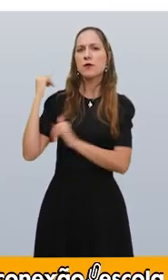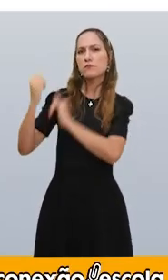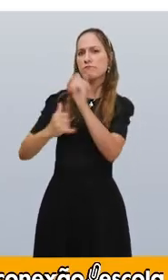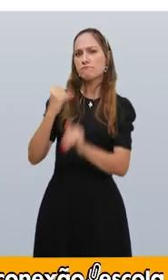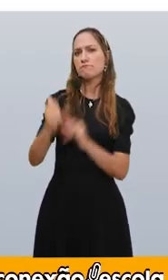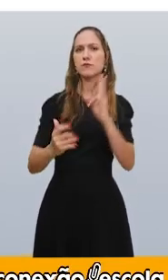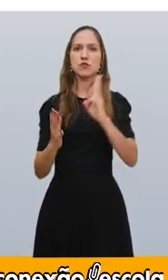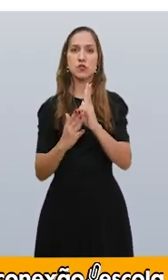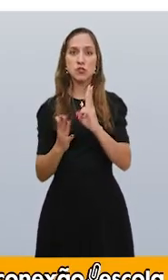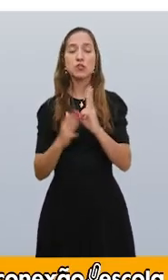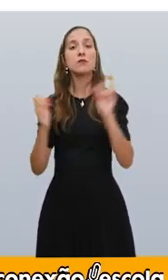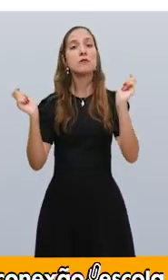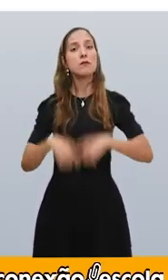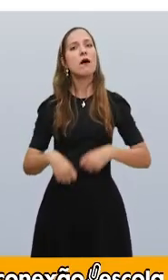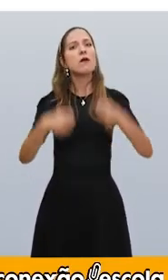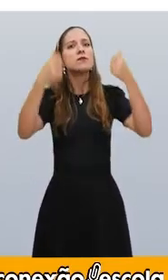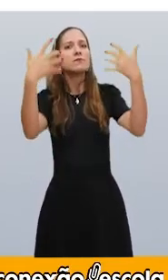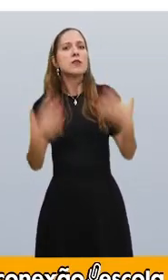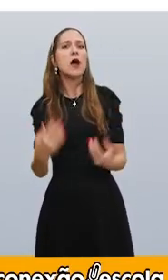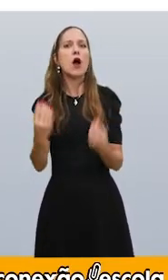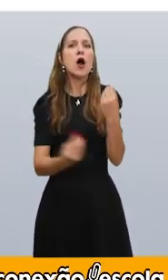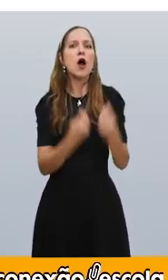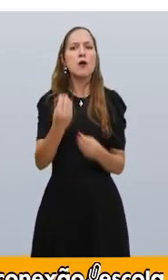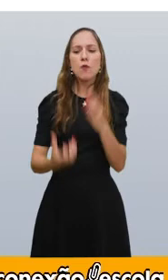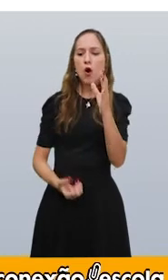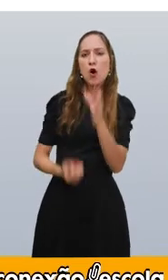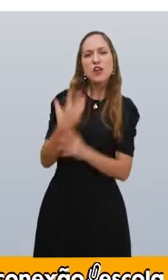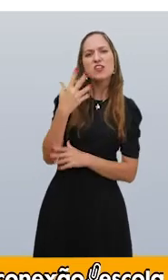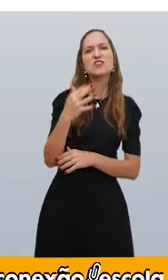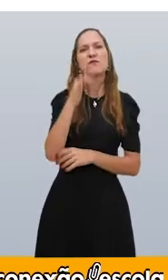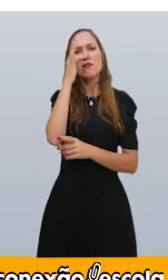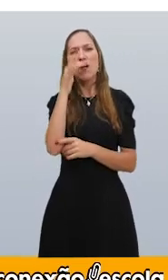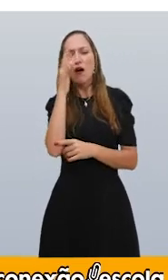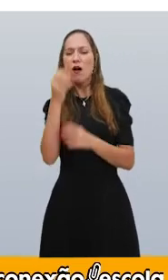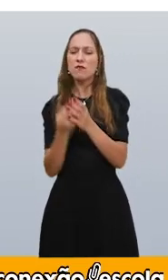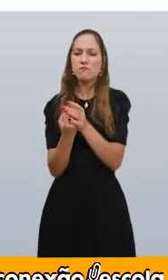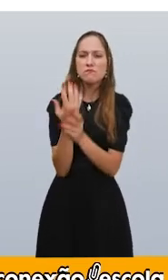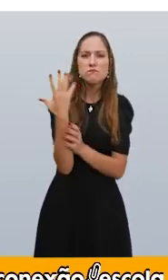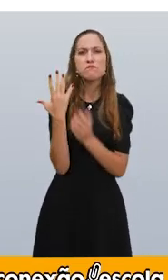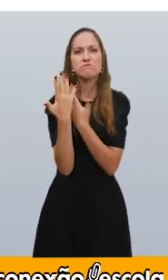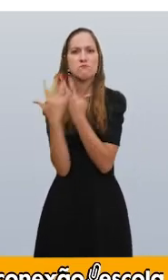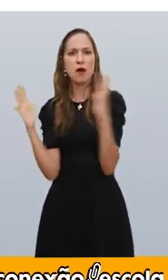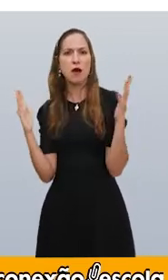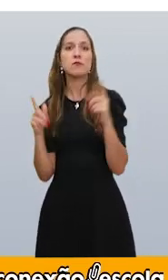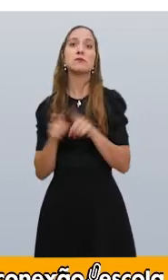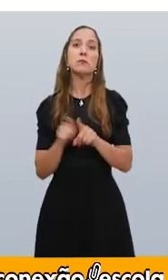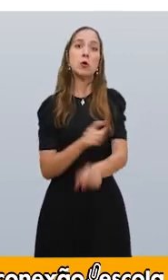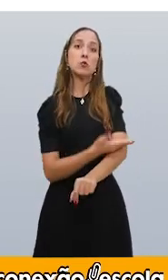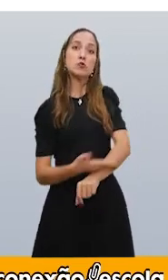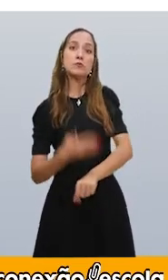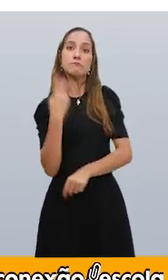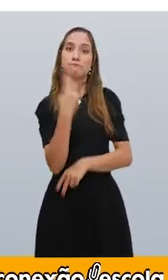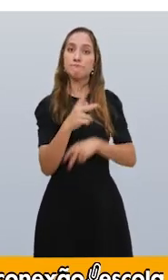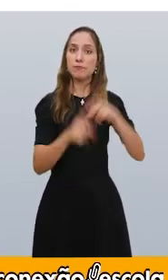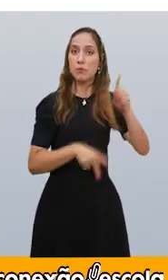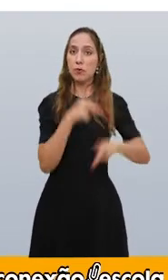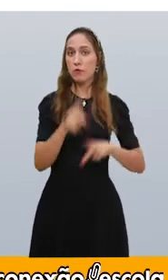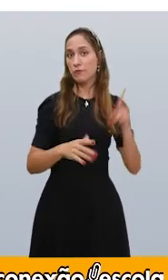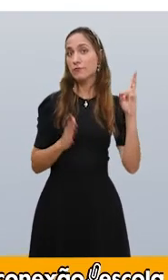indígenas surgiram como forma de explicar a origem de plantas e costumes dos